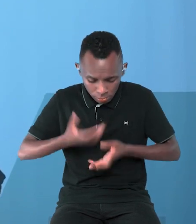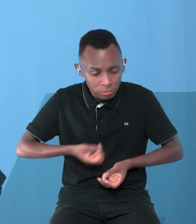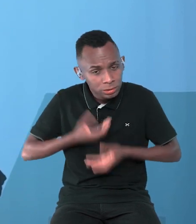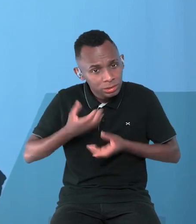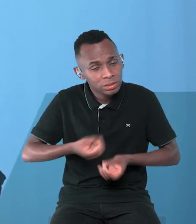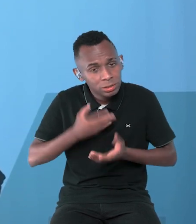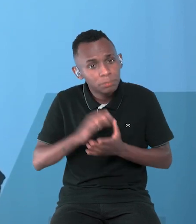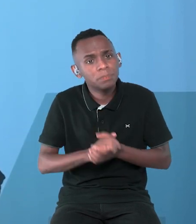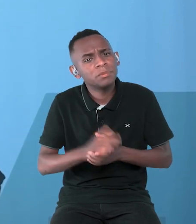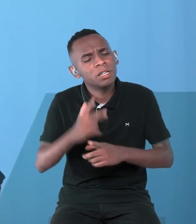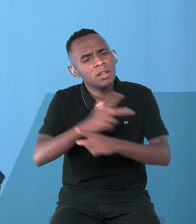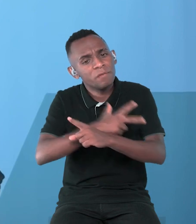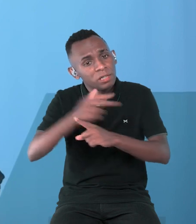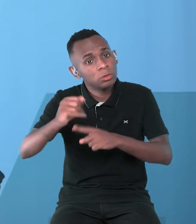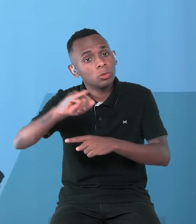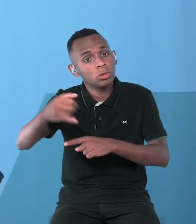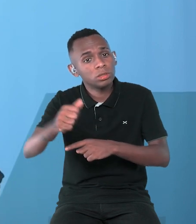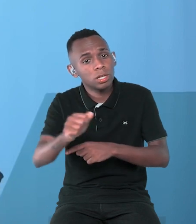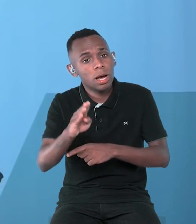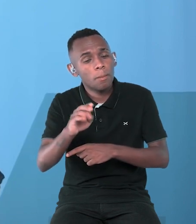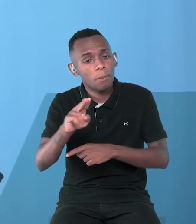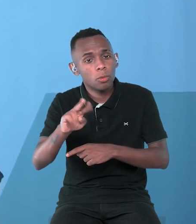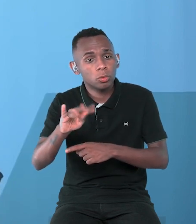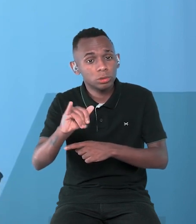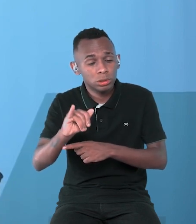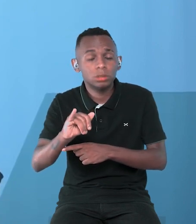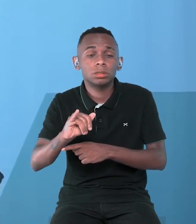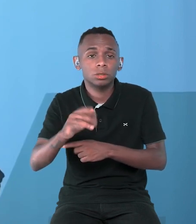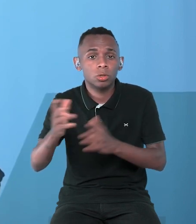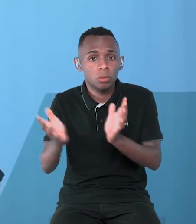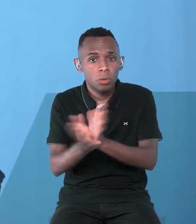Plaquete. Ganhou um prêmio Jabuti com o Infanto Juvenil.